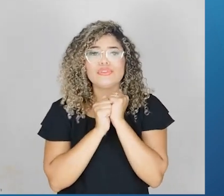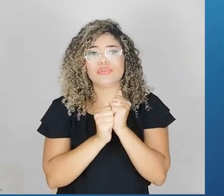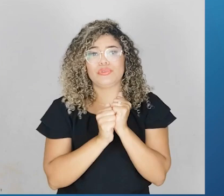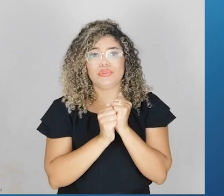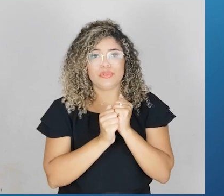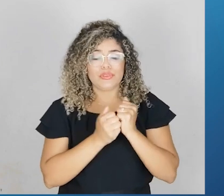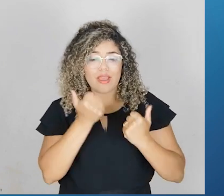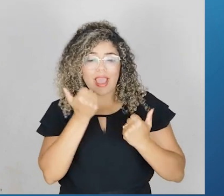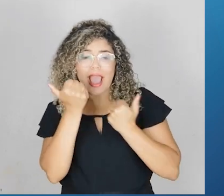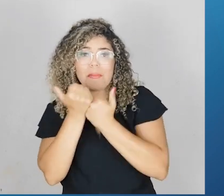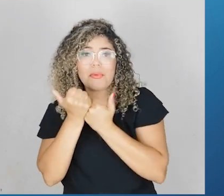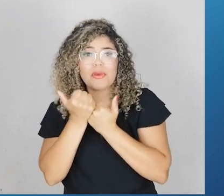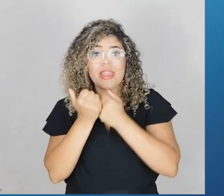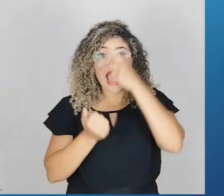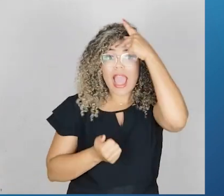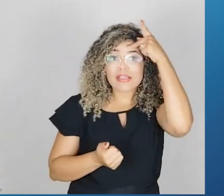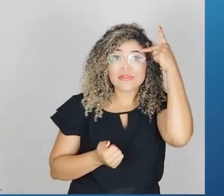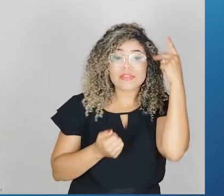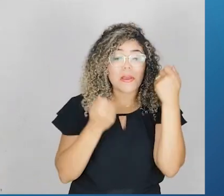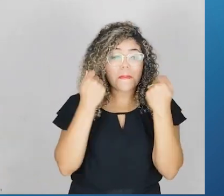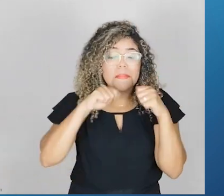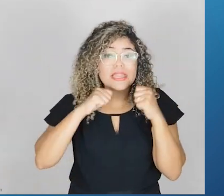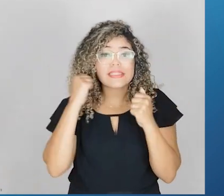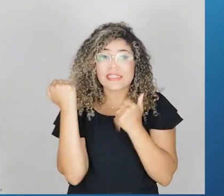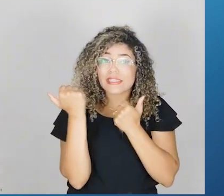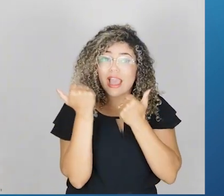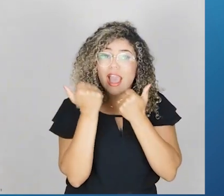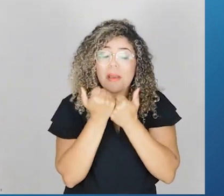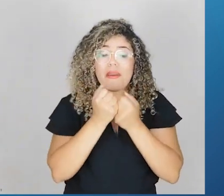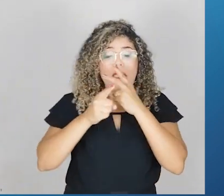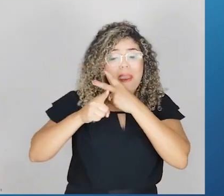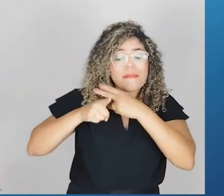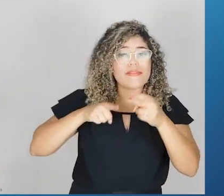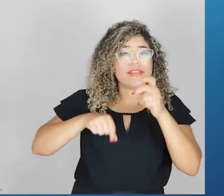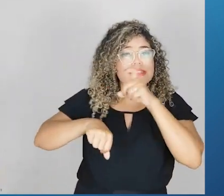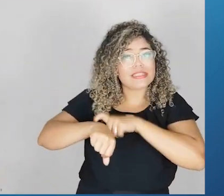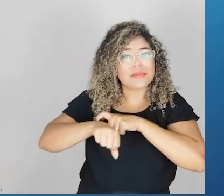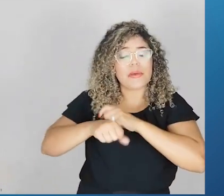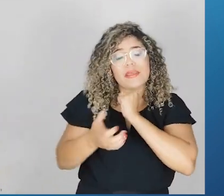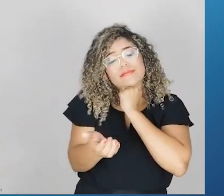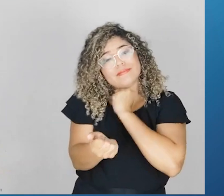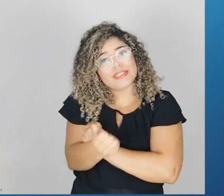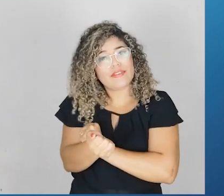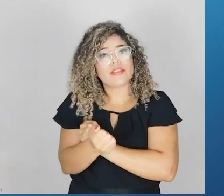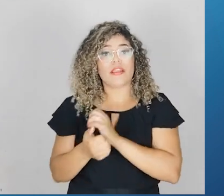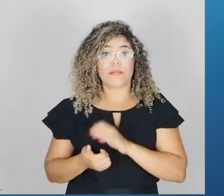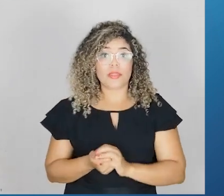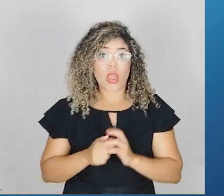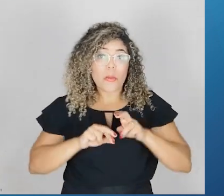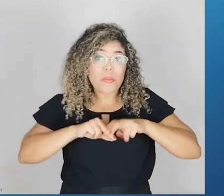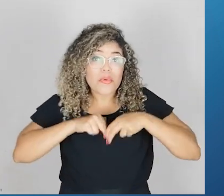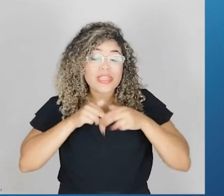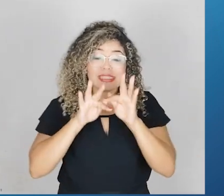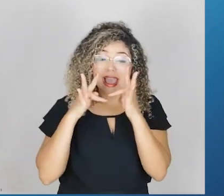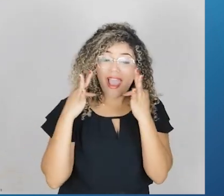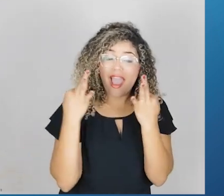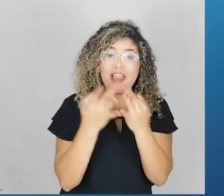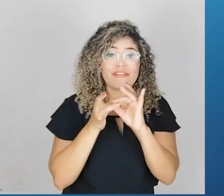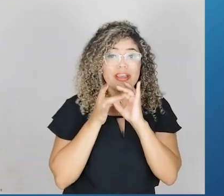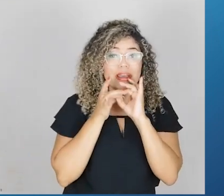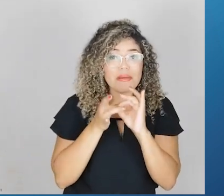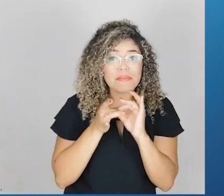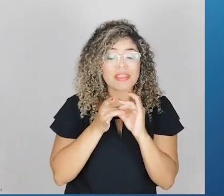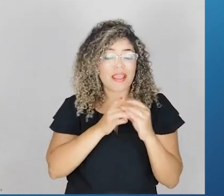Muitas vezes o indivíduo vai conseguir o apoio necessário para vencer esse momento com o apoio da família. Então esse apoio é caracterizado